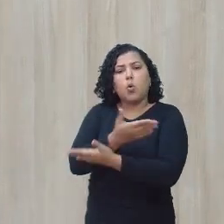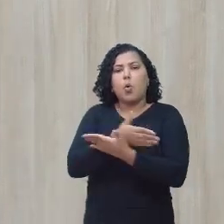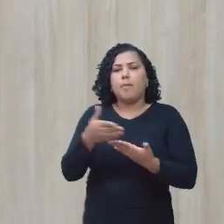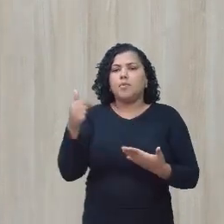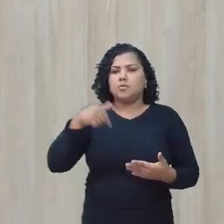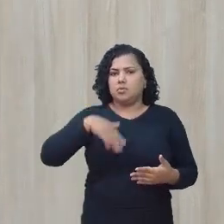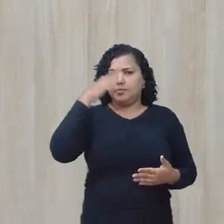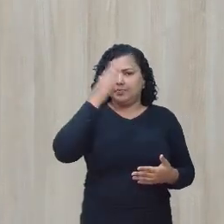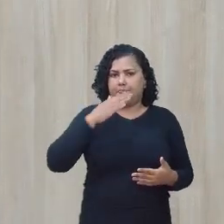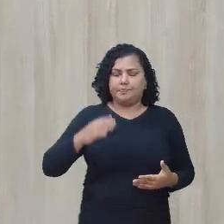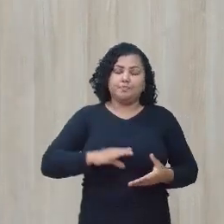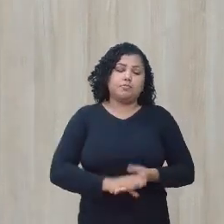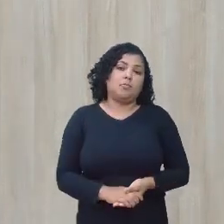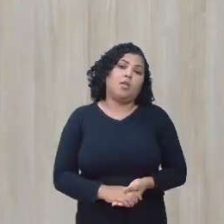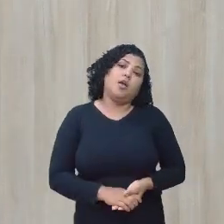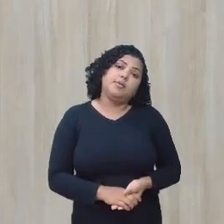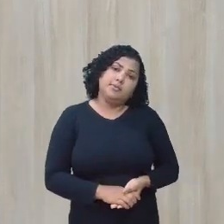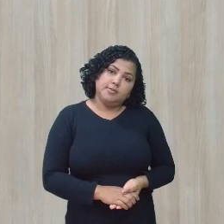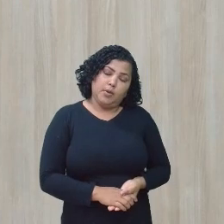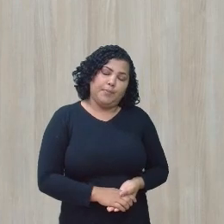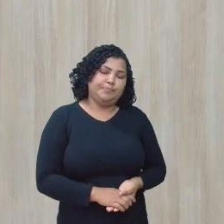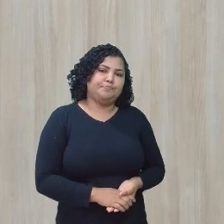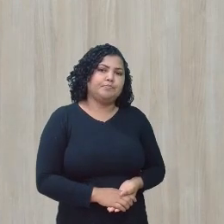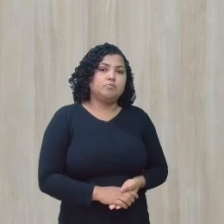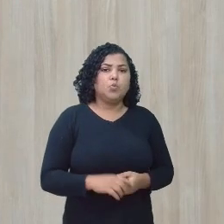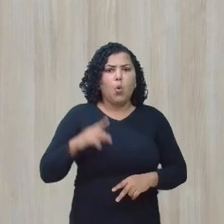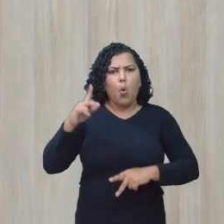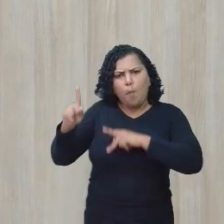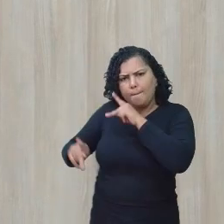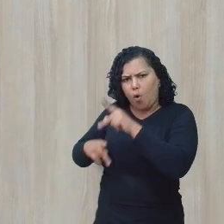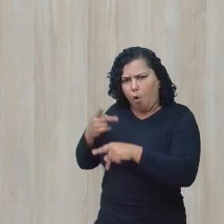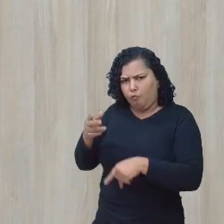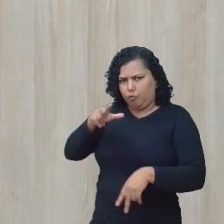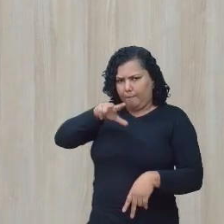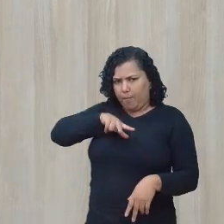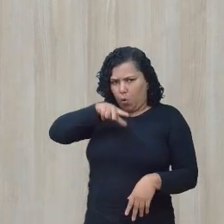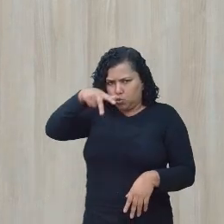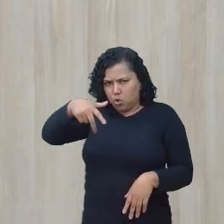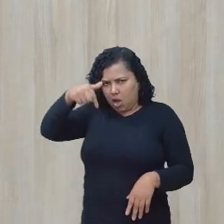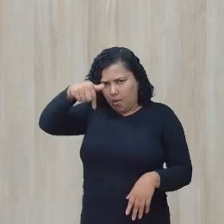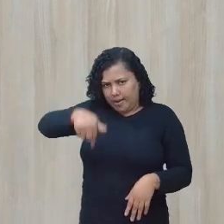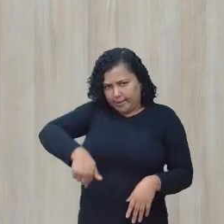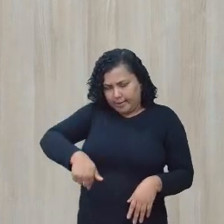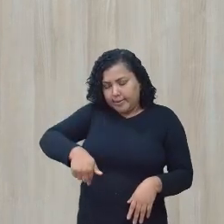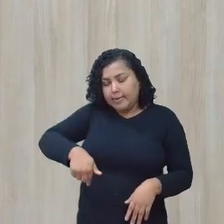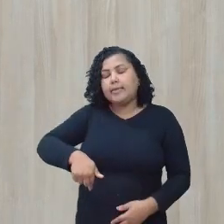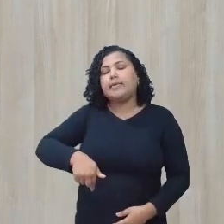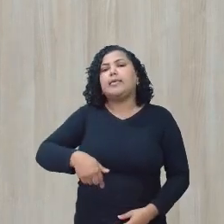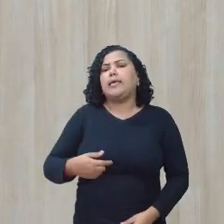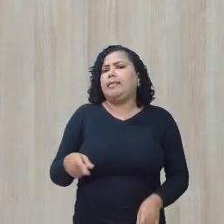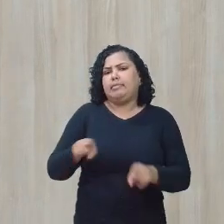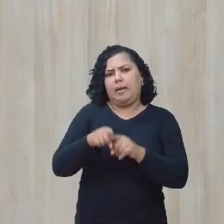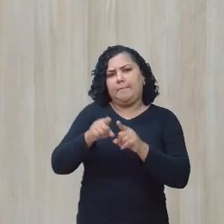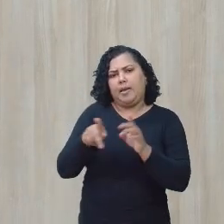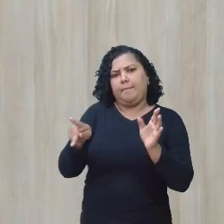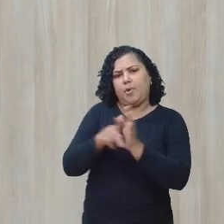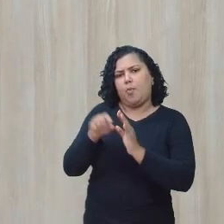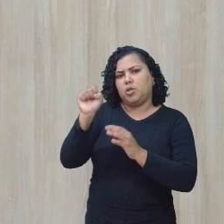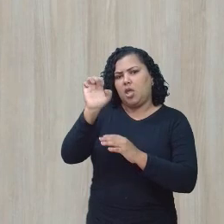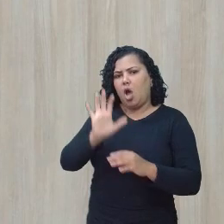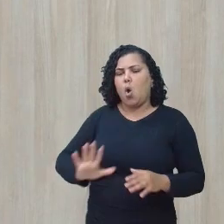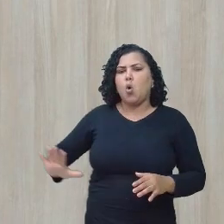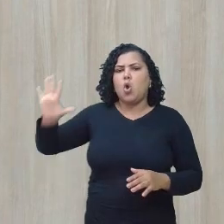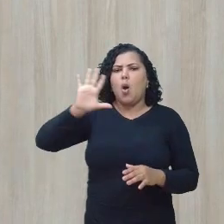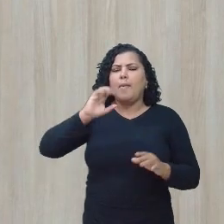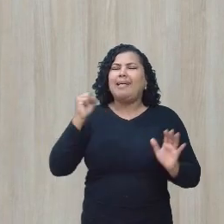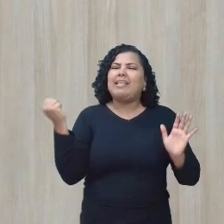nos primeiros contatos com a presença portuguesa, aliás, a presença europeia na América ela é marcada justamente pela exploração